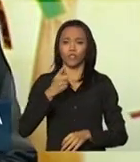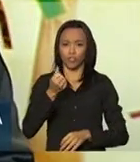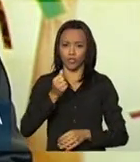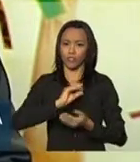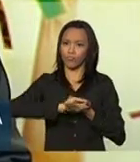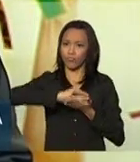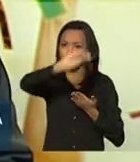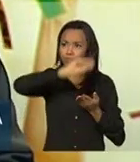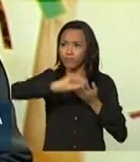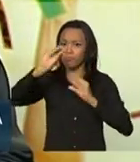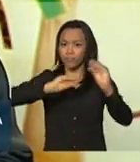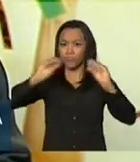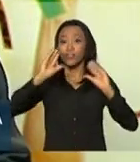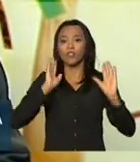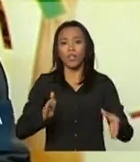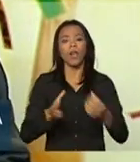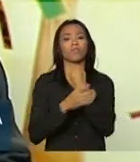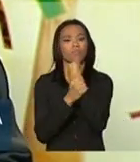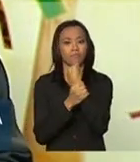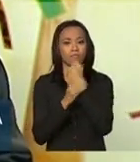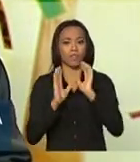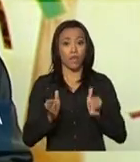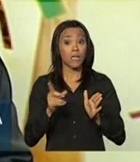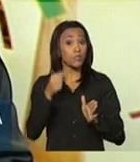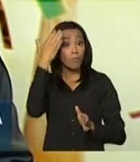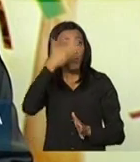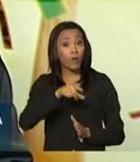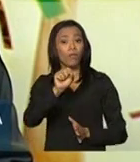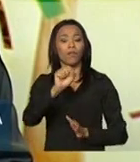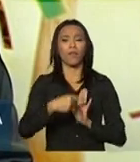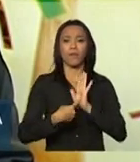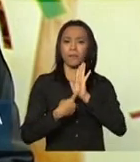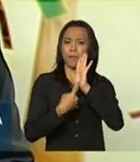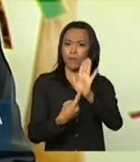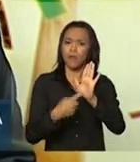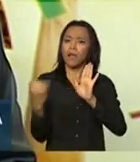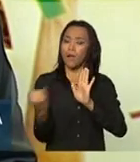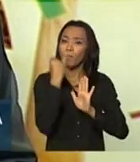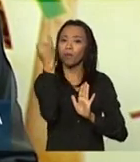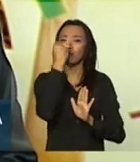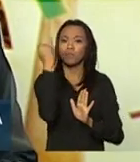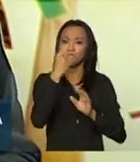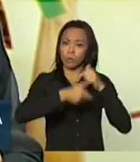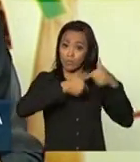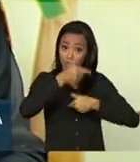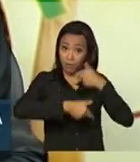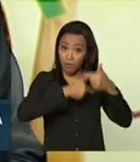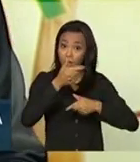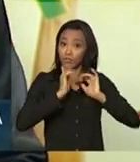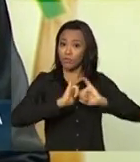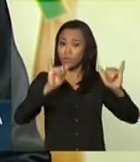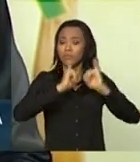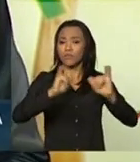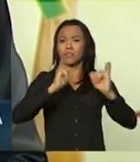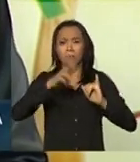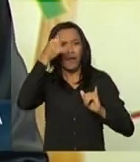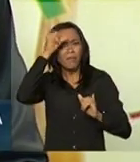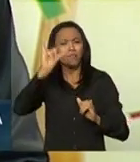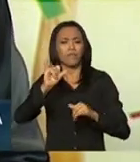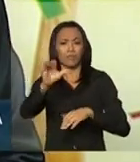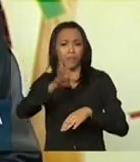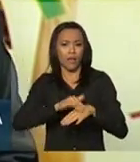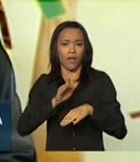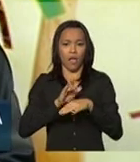o que mostra a importância que as ações de prevenção das doenças sexualmente transmissíveis, da